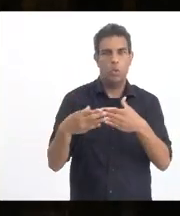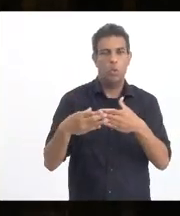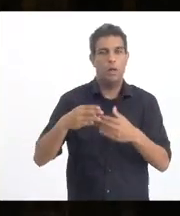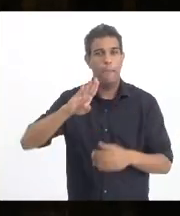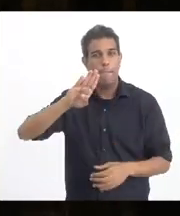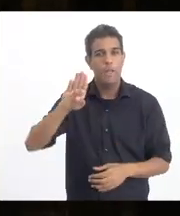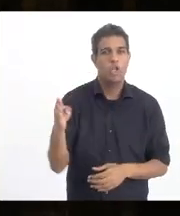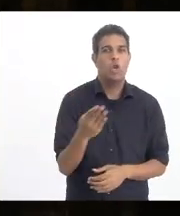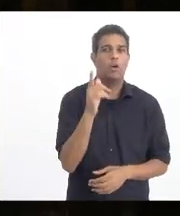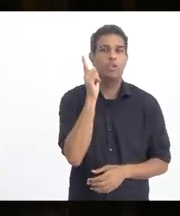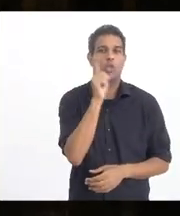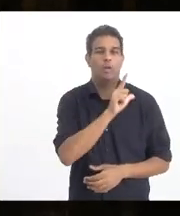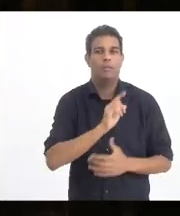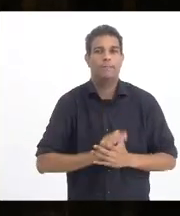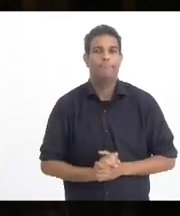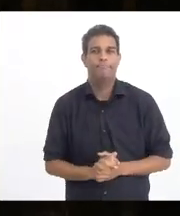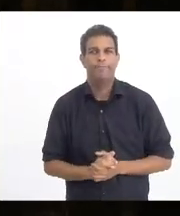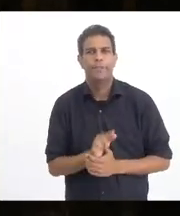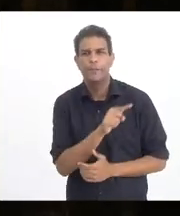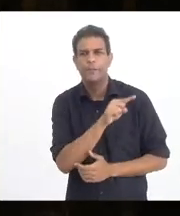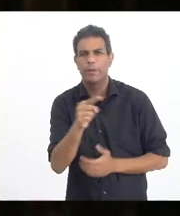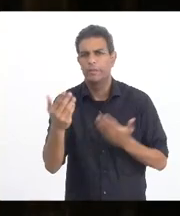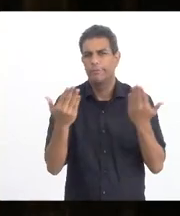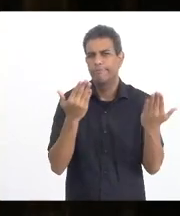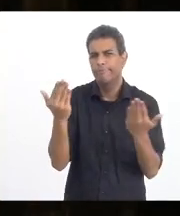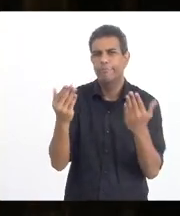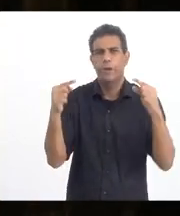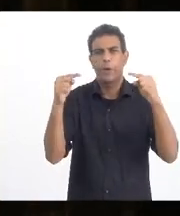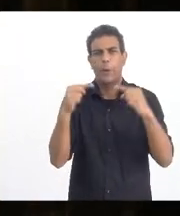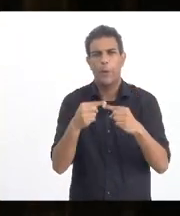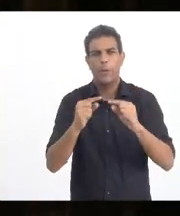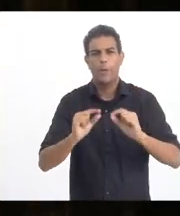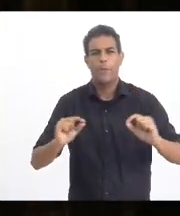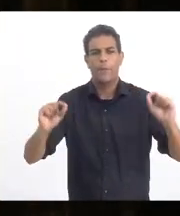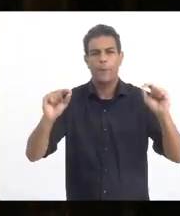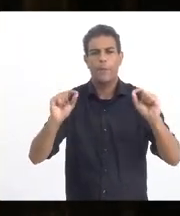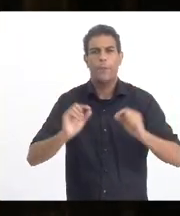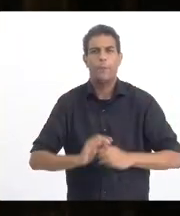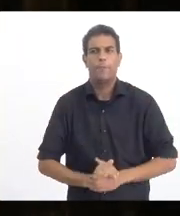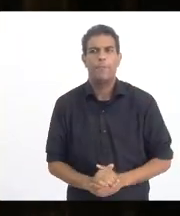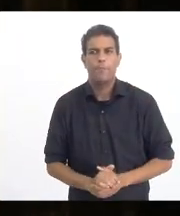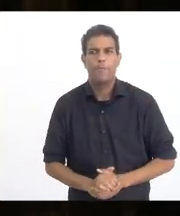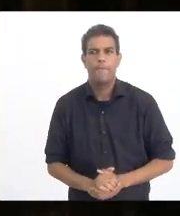feito hoje. Só para ativos. Ultrapassa 1 bilhão só para ativos.